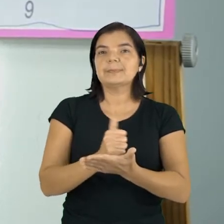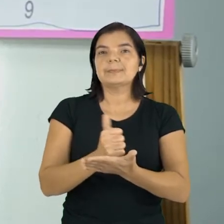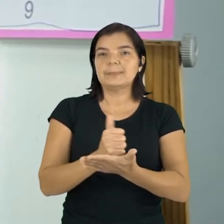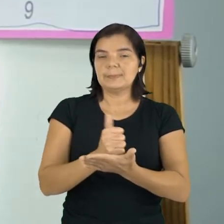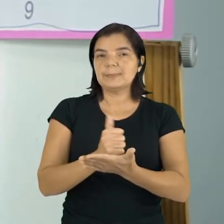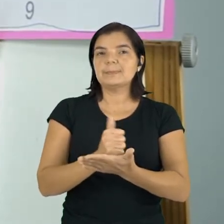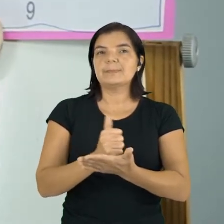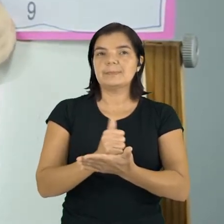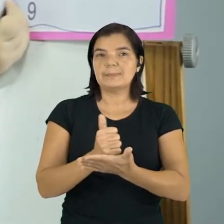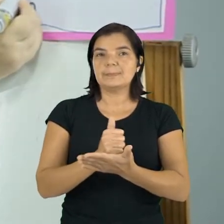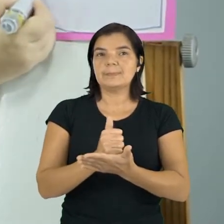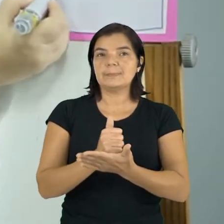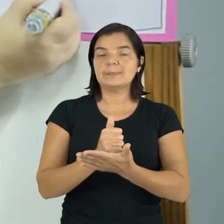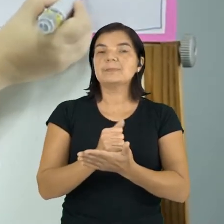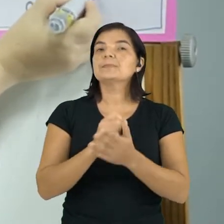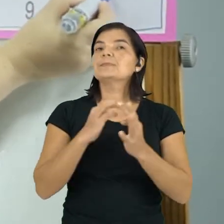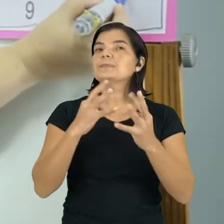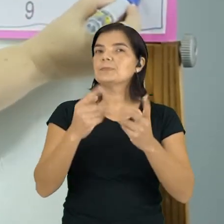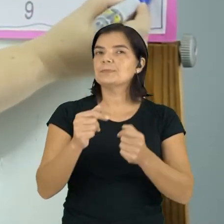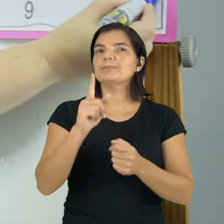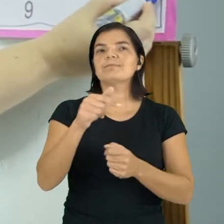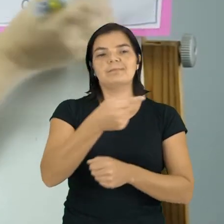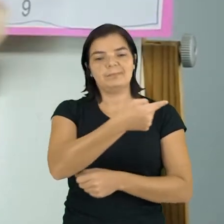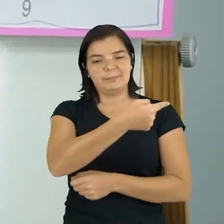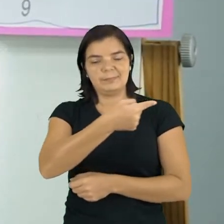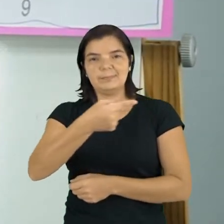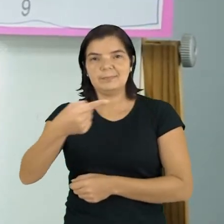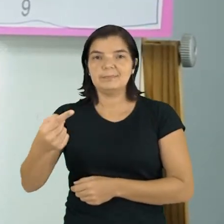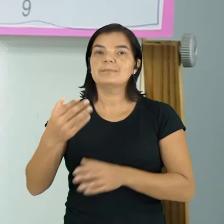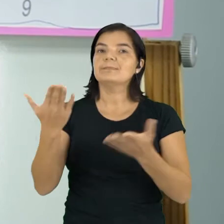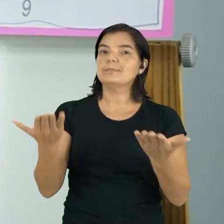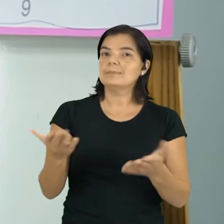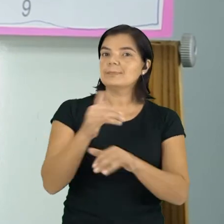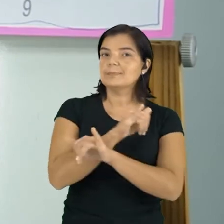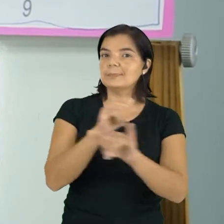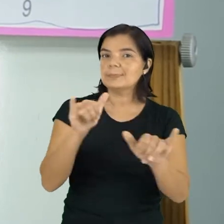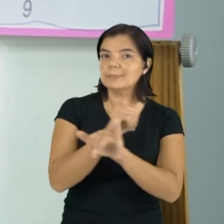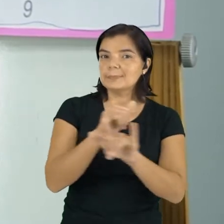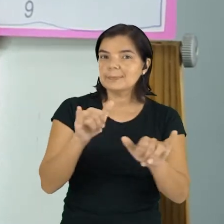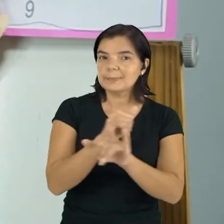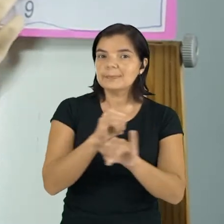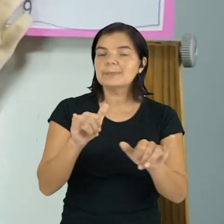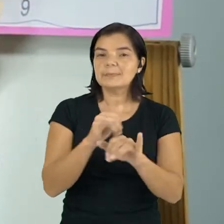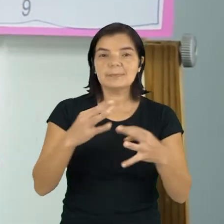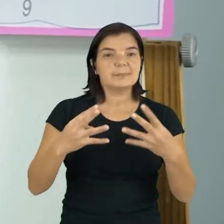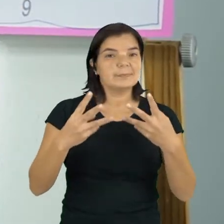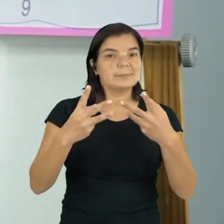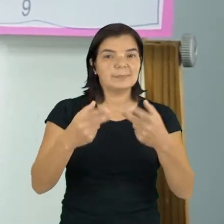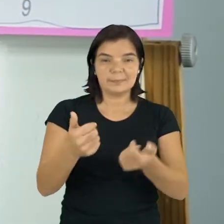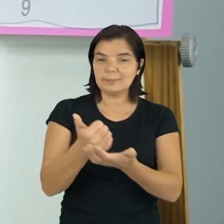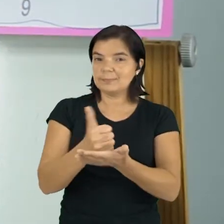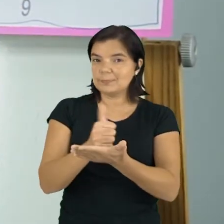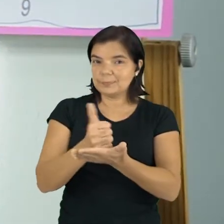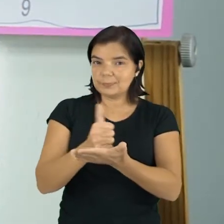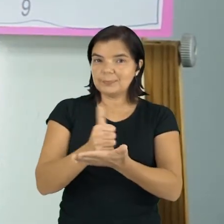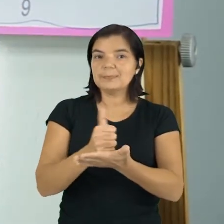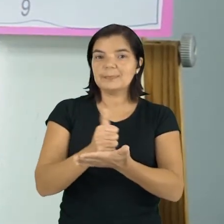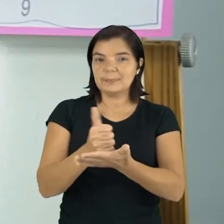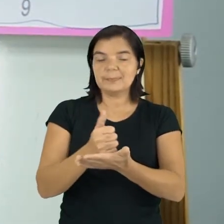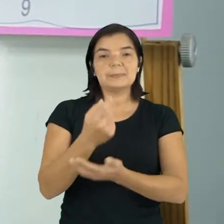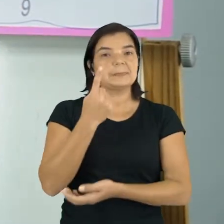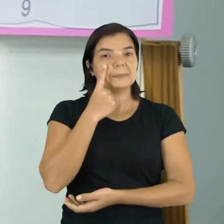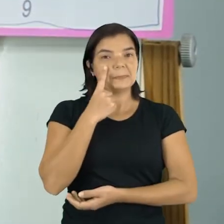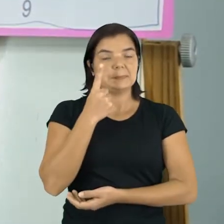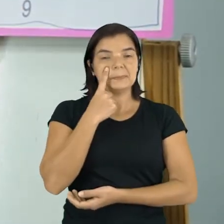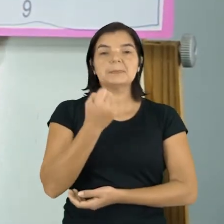videogame. Tudo isso é uma linha, então as informações vão estar todas do videogame.